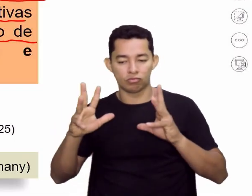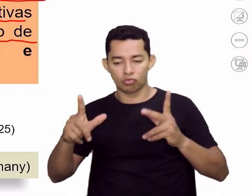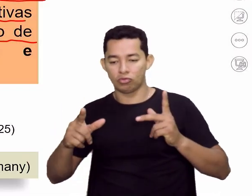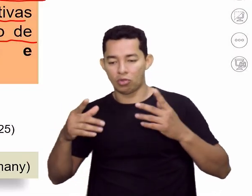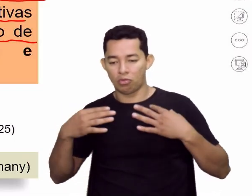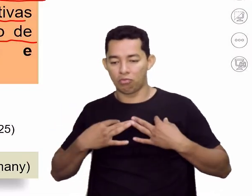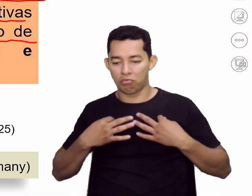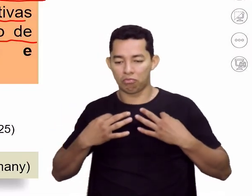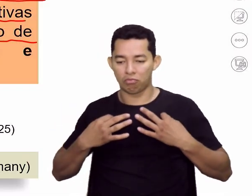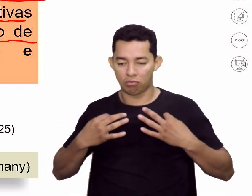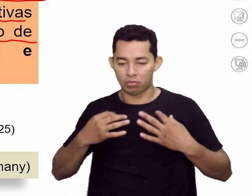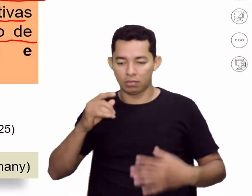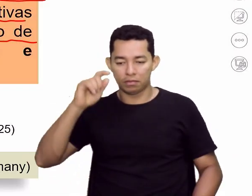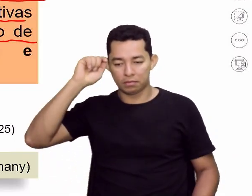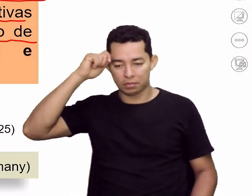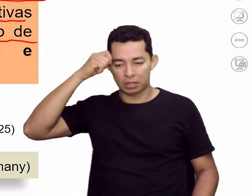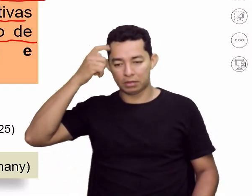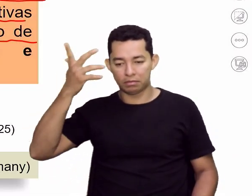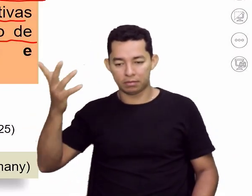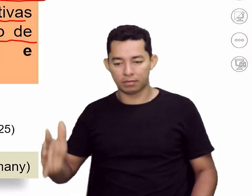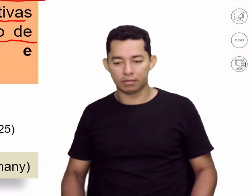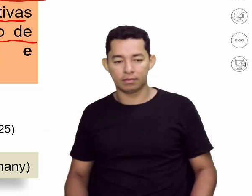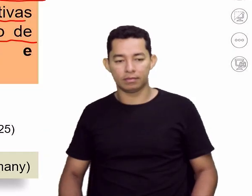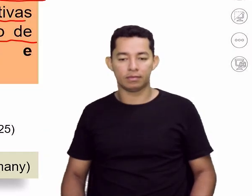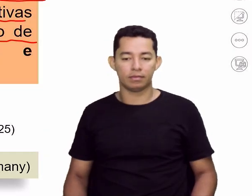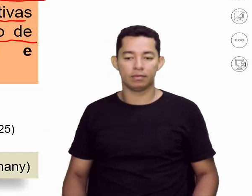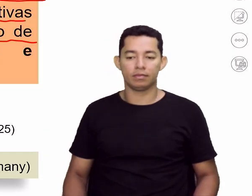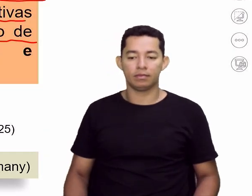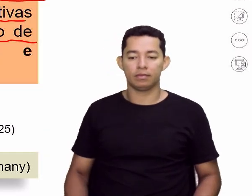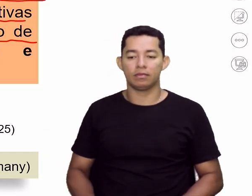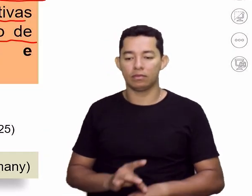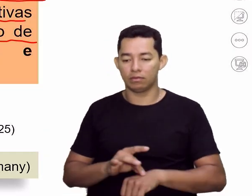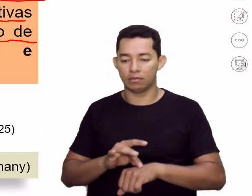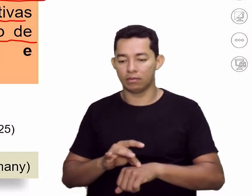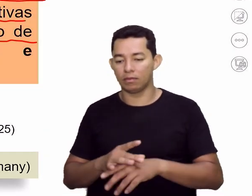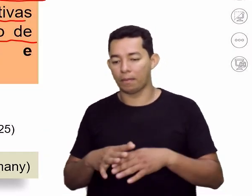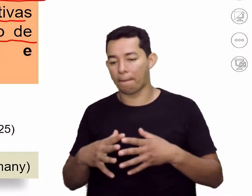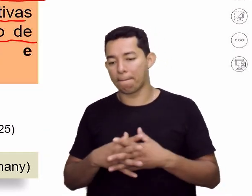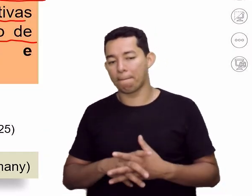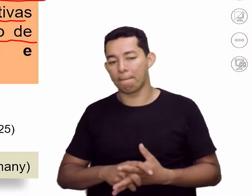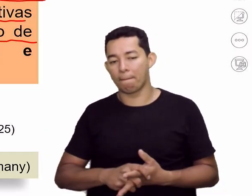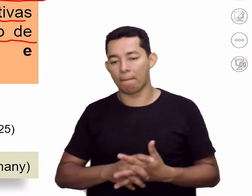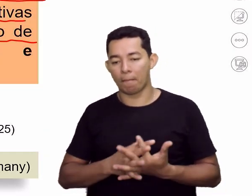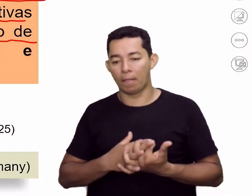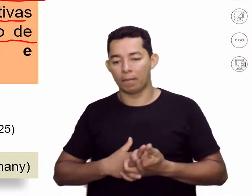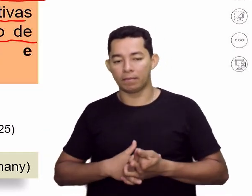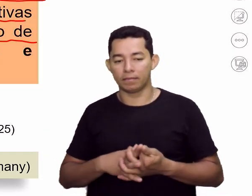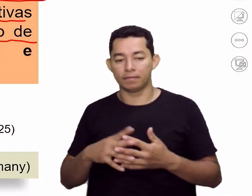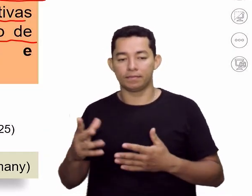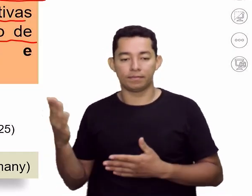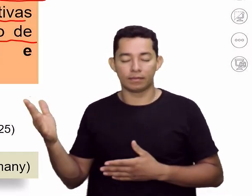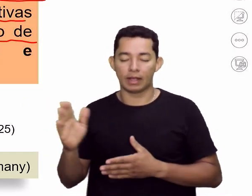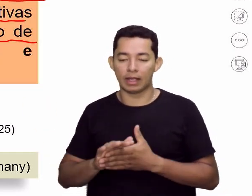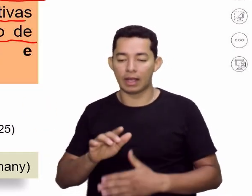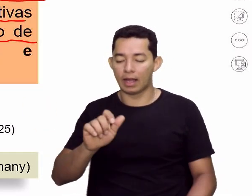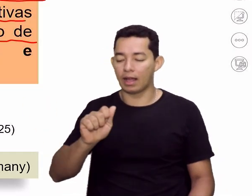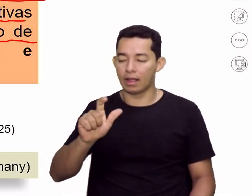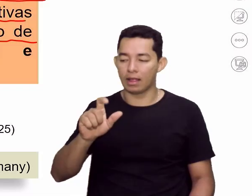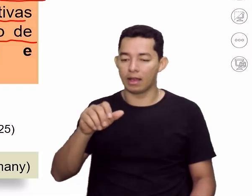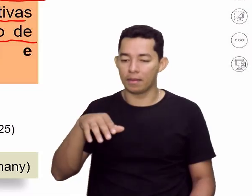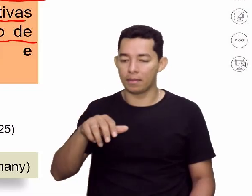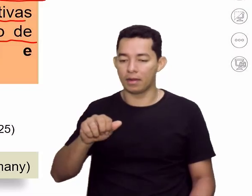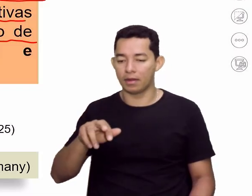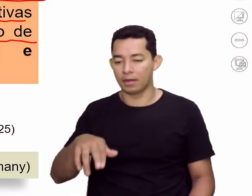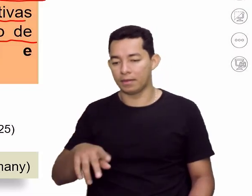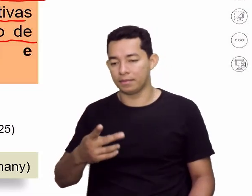de preto, né, do Ernst Kirchner, tá? Que está na Alemanha,